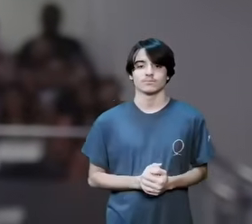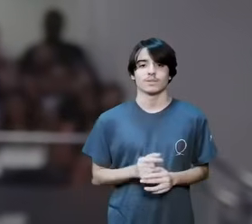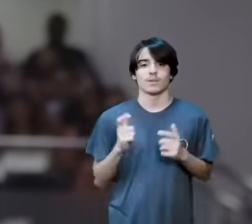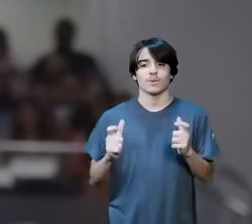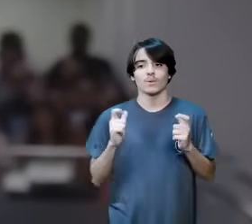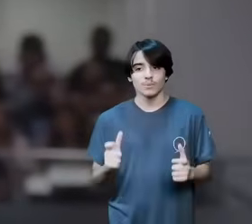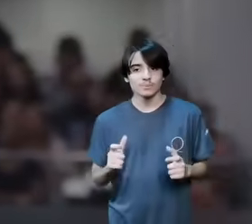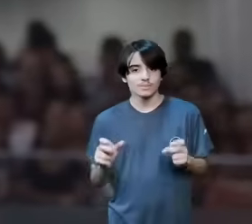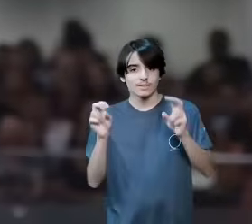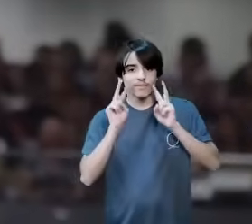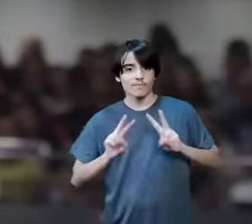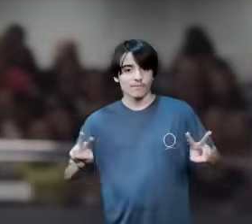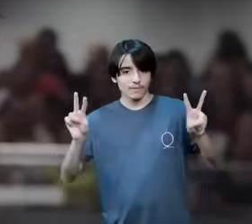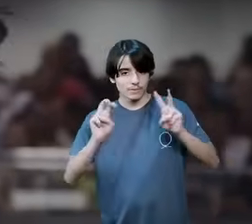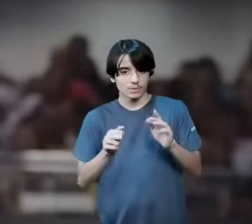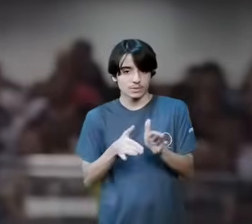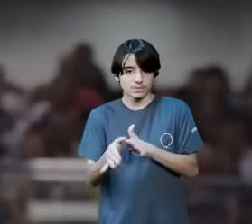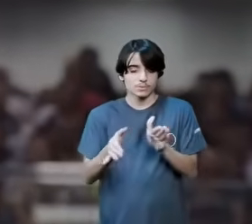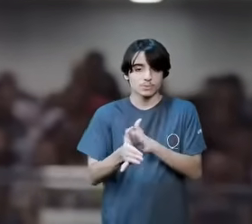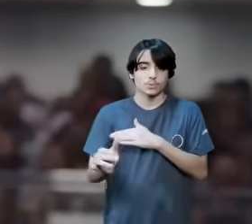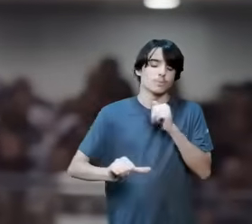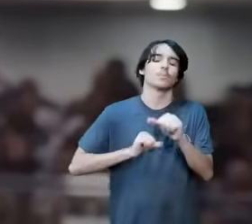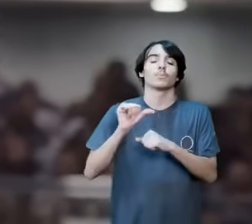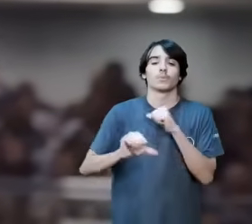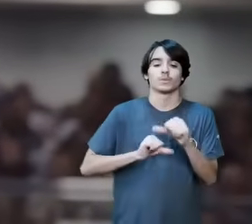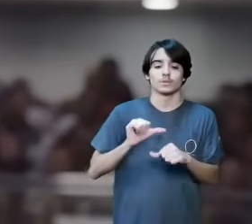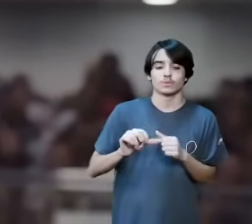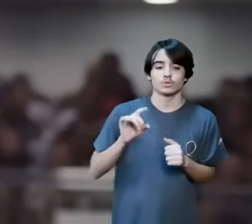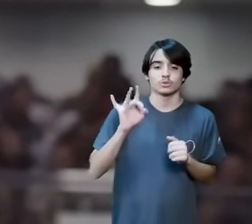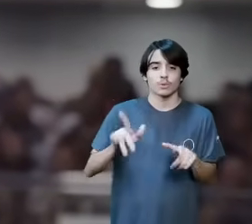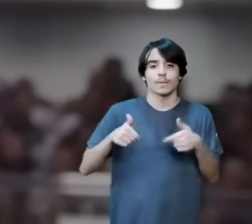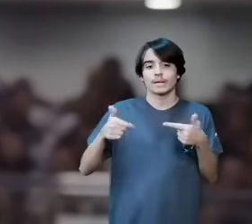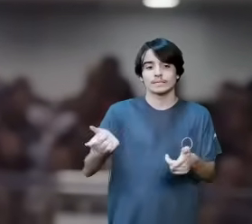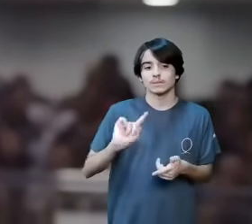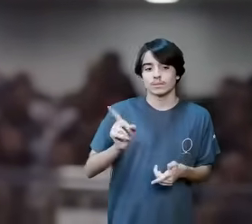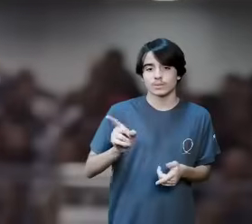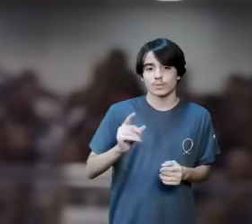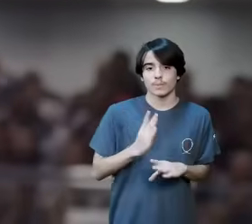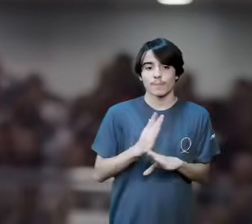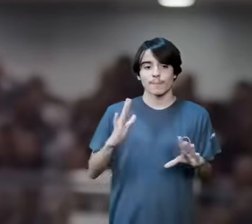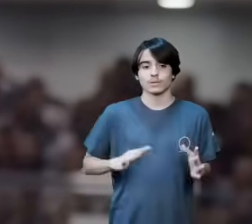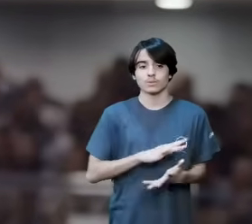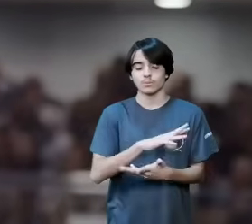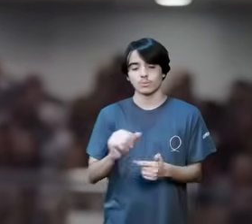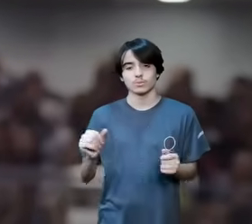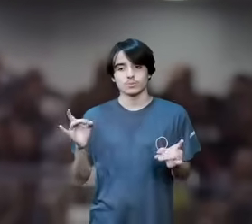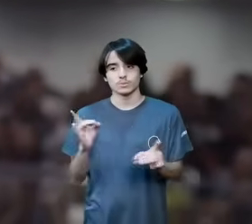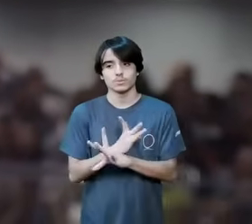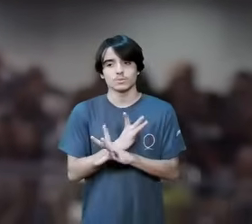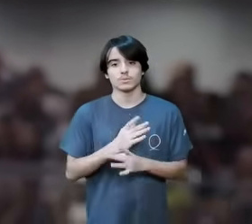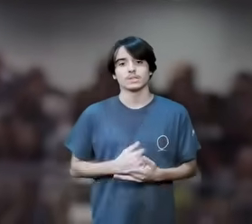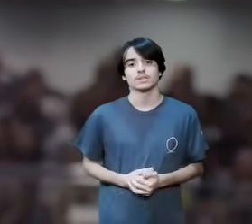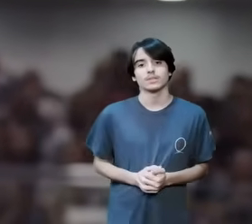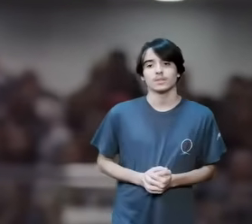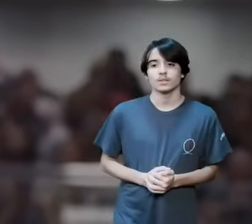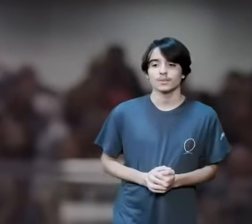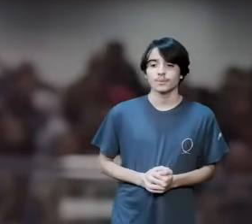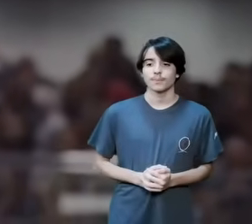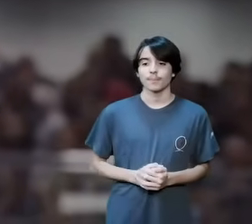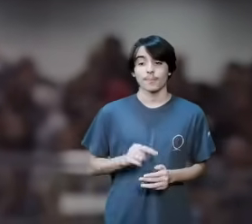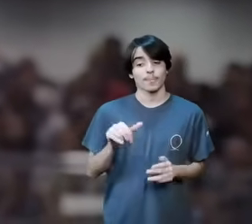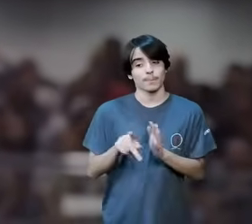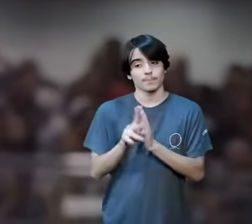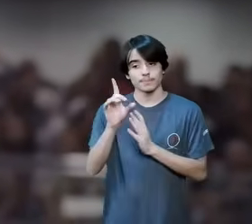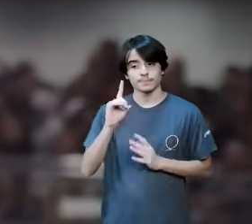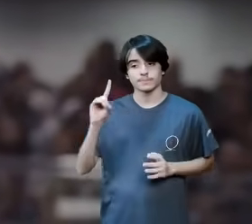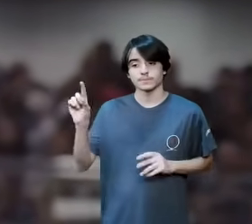as instruções que mudam não só uma nação, mas um mundo inteiro? Vem de Deus.